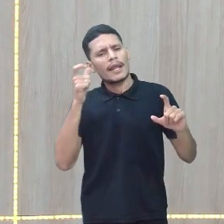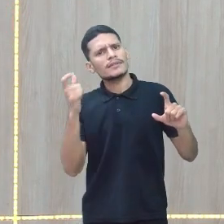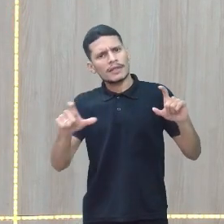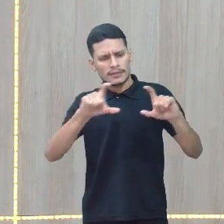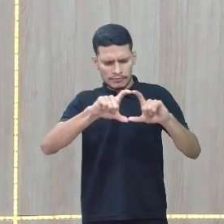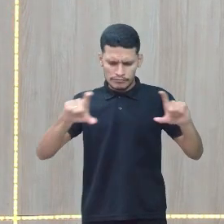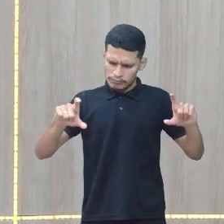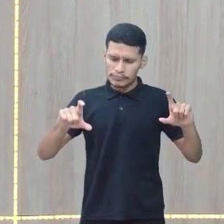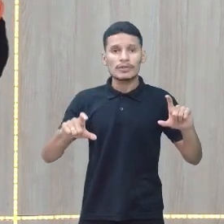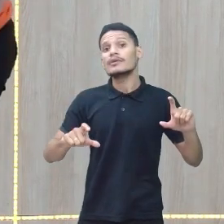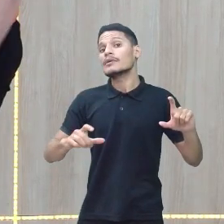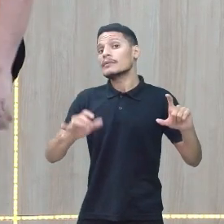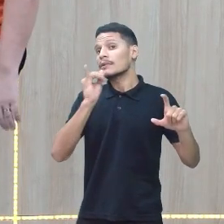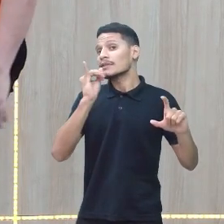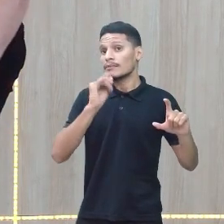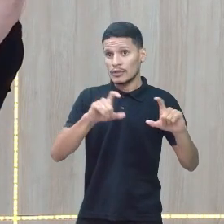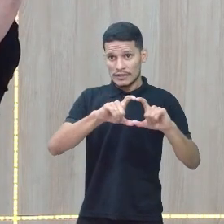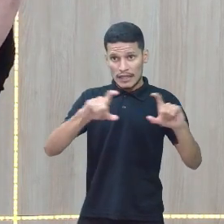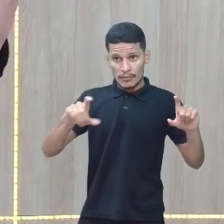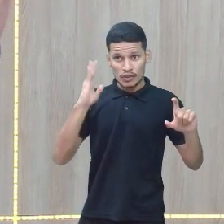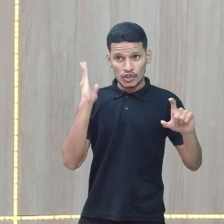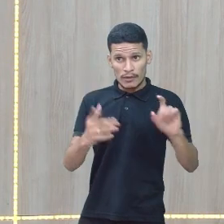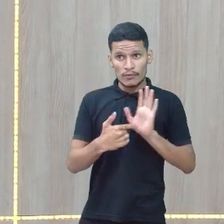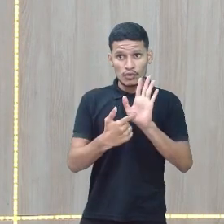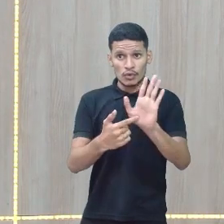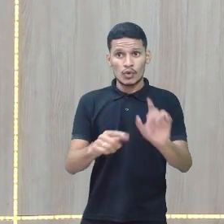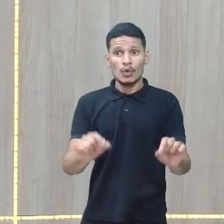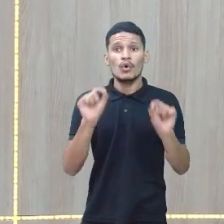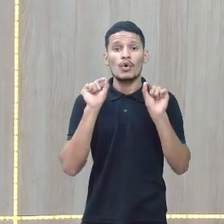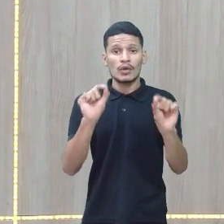interessante. Eu trouxe esse exemplo aqui.